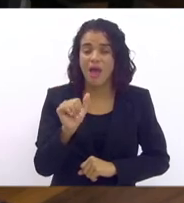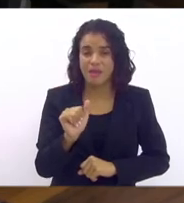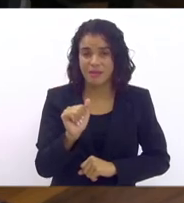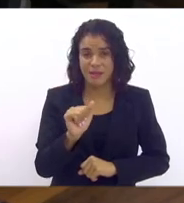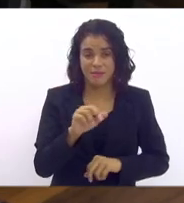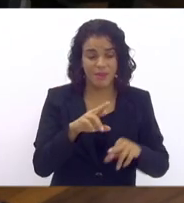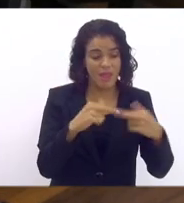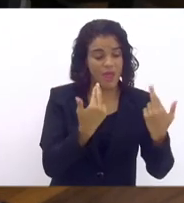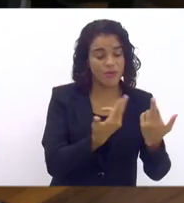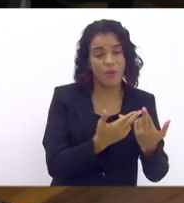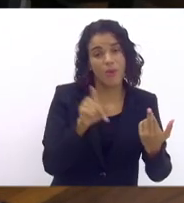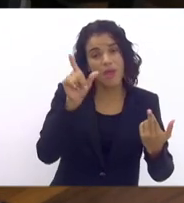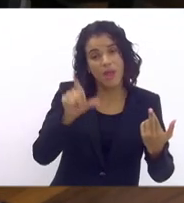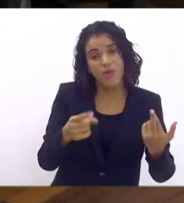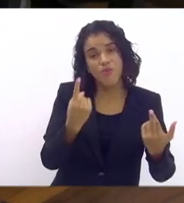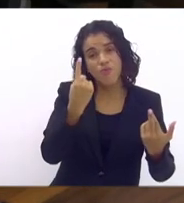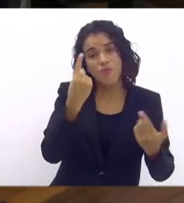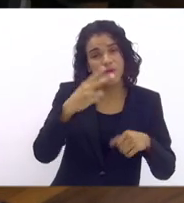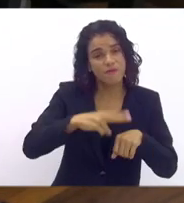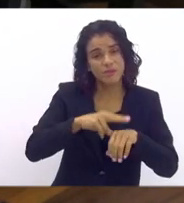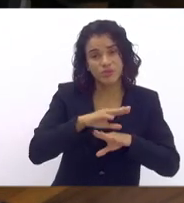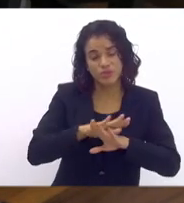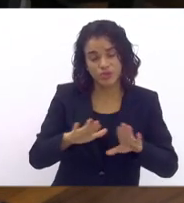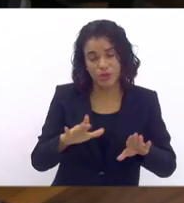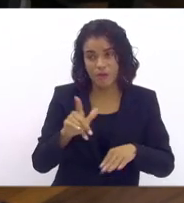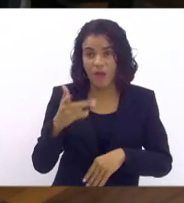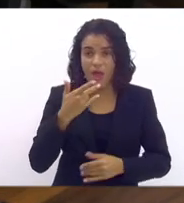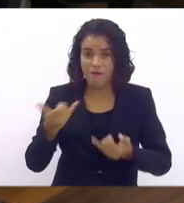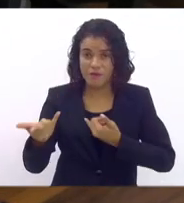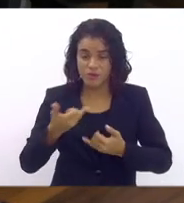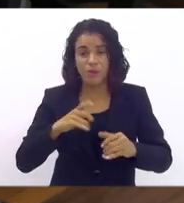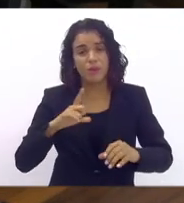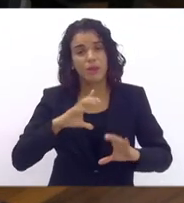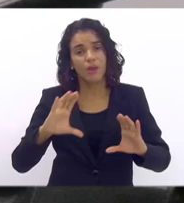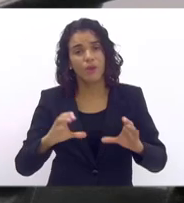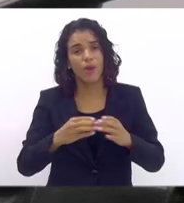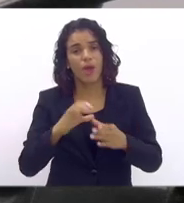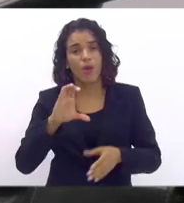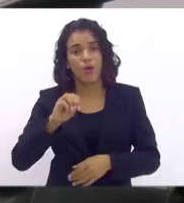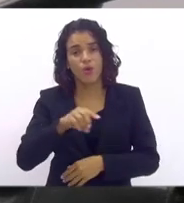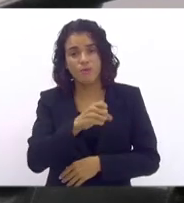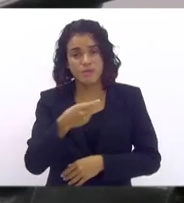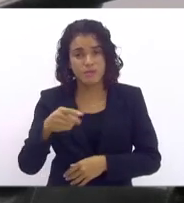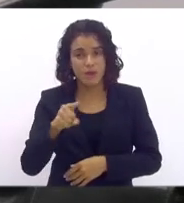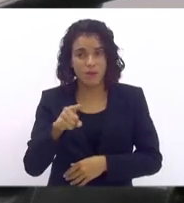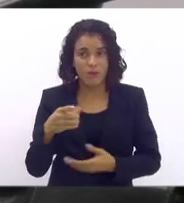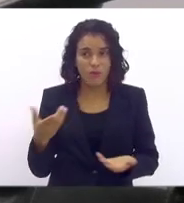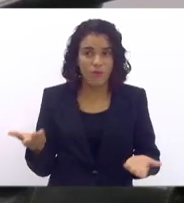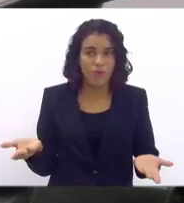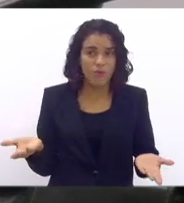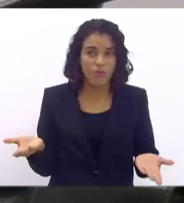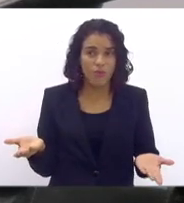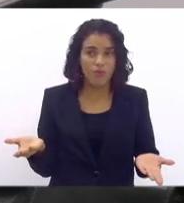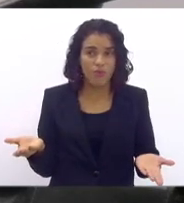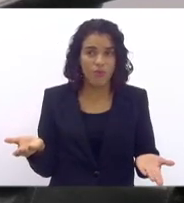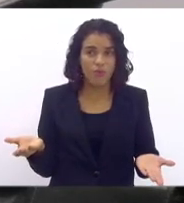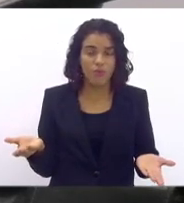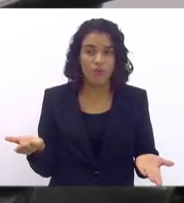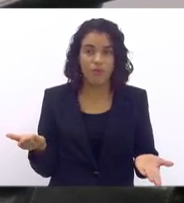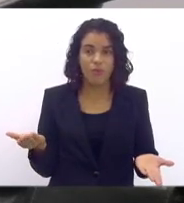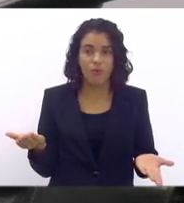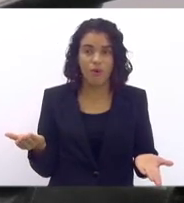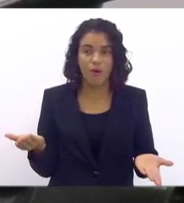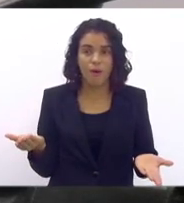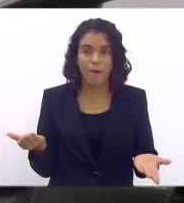foi uma reunião só foi colocado aqui que existe uma Força Tarefa uma comissão essa comissão não se reúne pelo que eu tô vendo porque ele